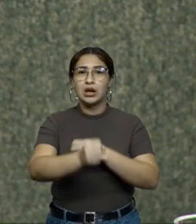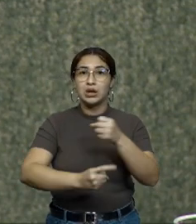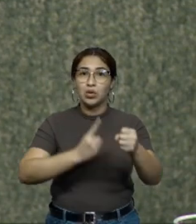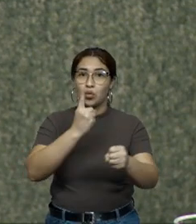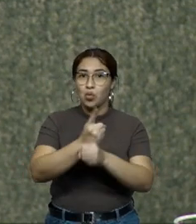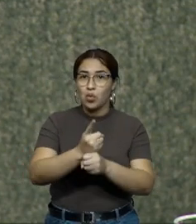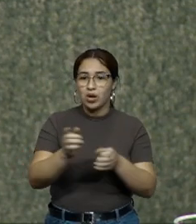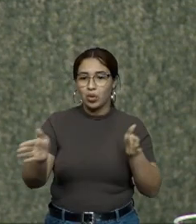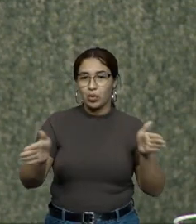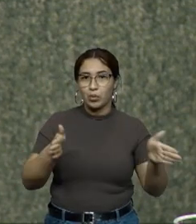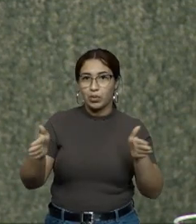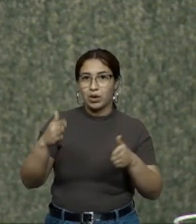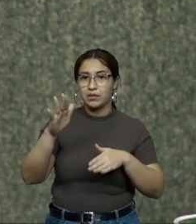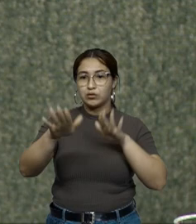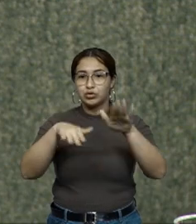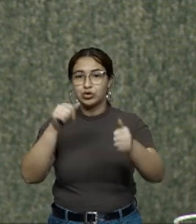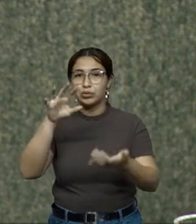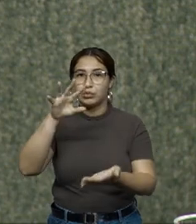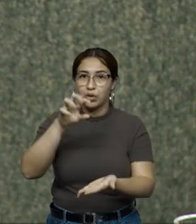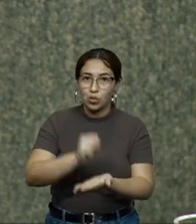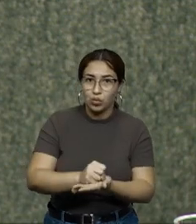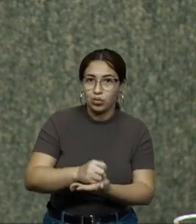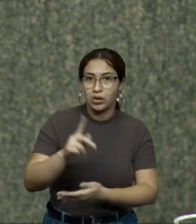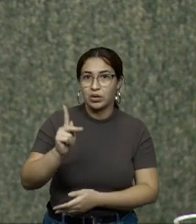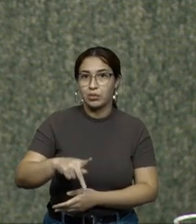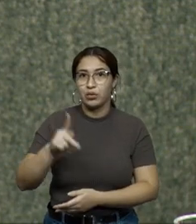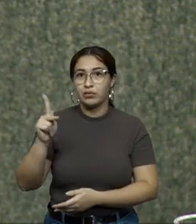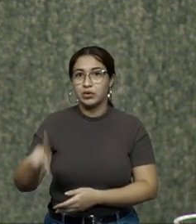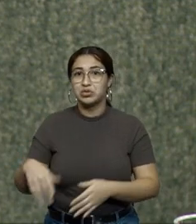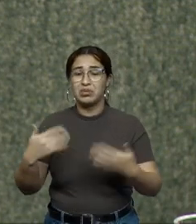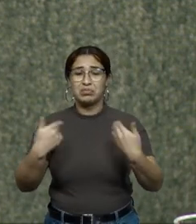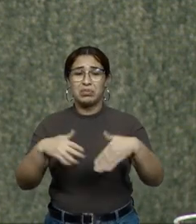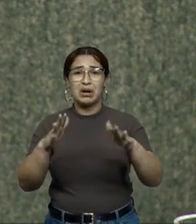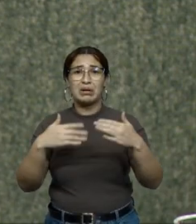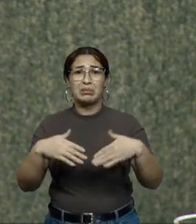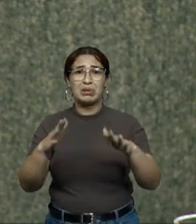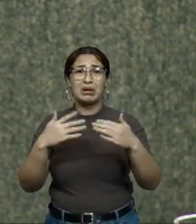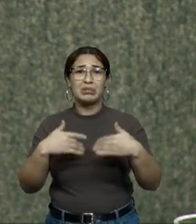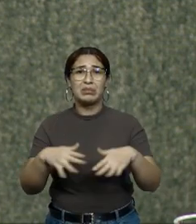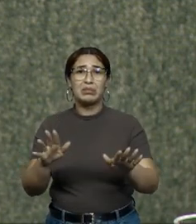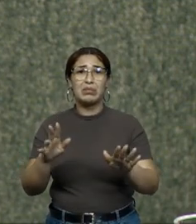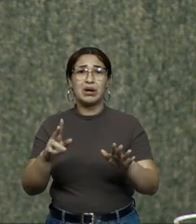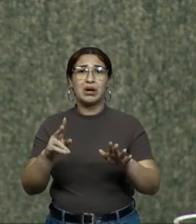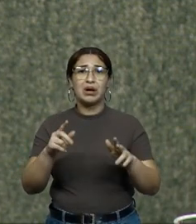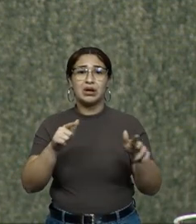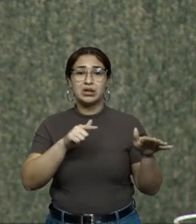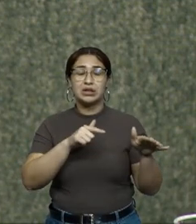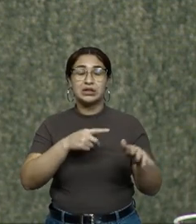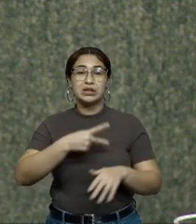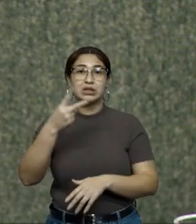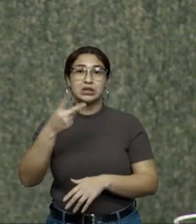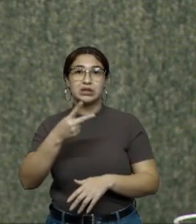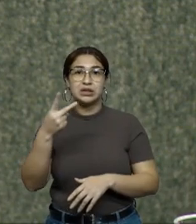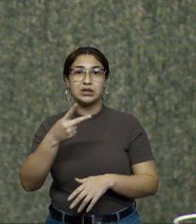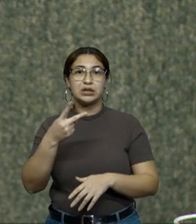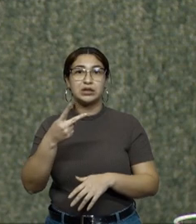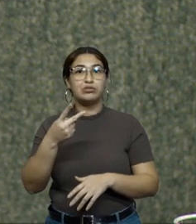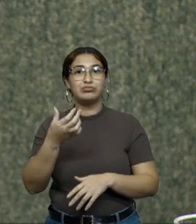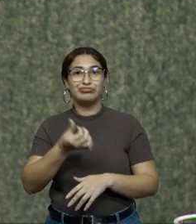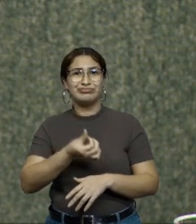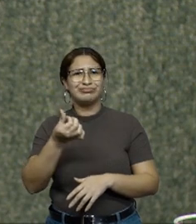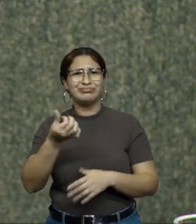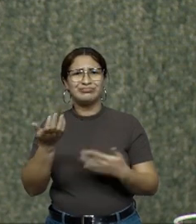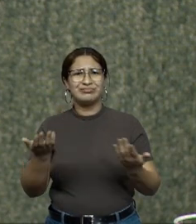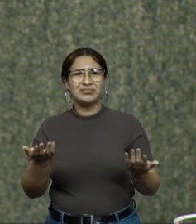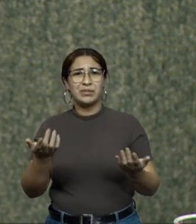para fazer um processo de contratação deixa esse processo para acontecer no segundo semestre E porque é que a gente